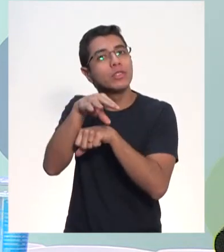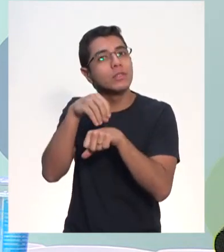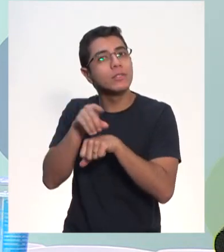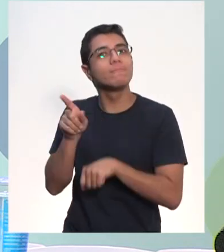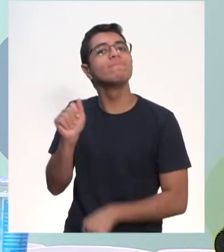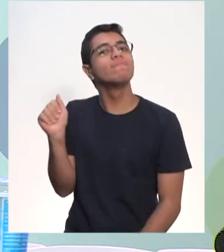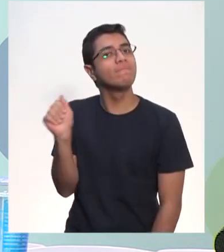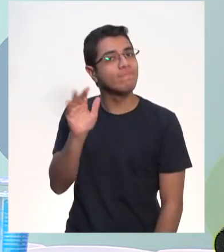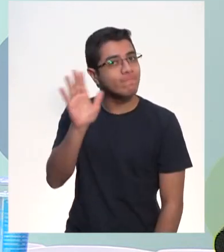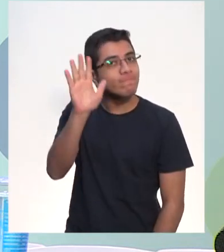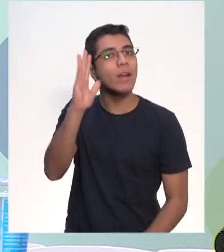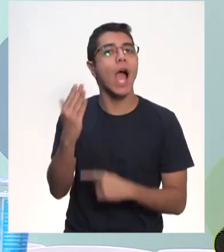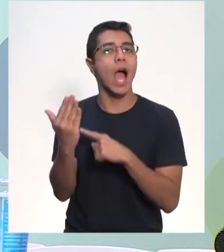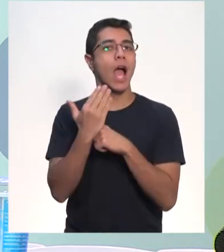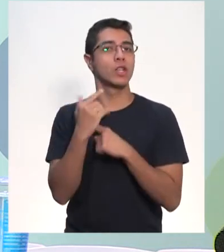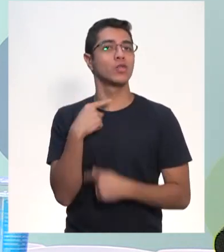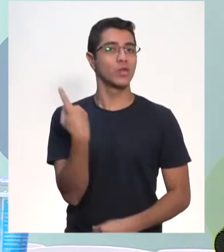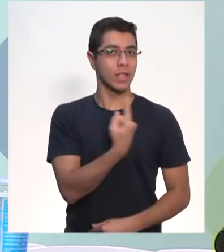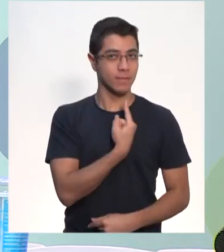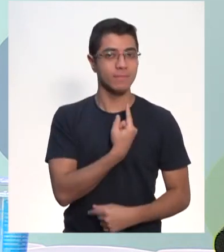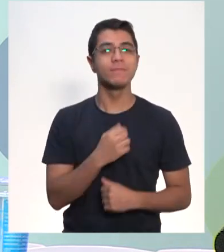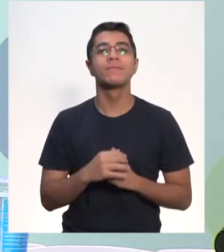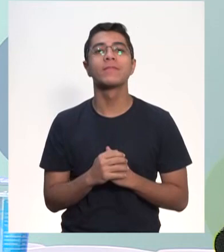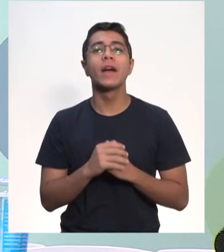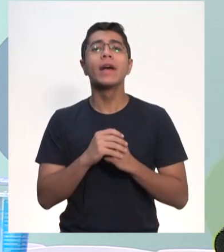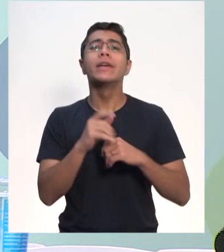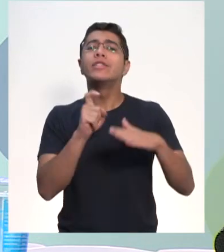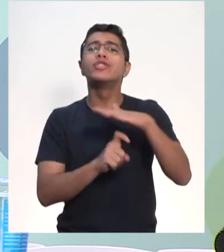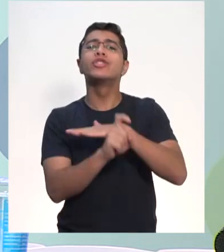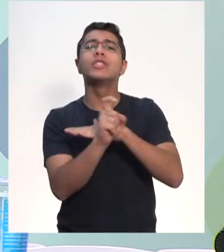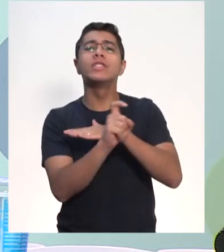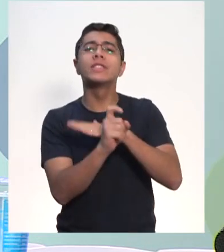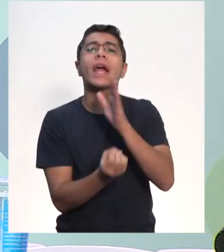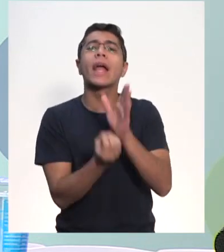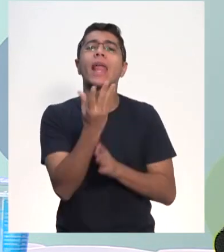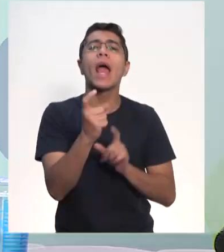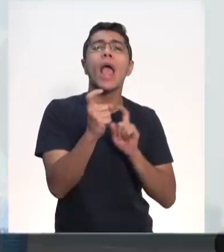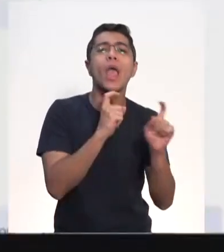todos nós. Então, como criar reunião no Teams e compartilhar.